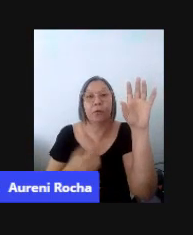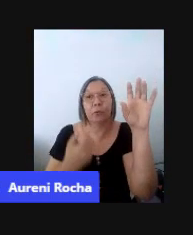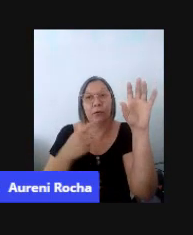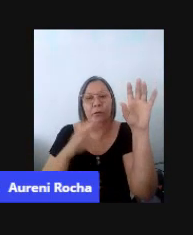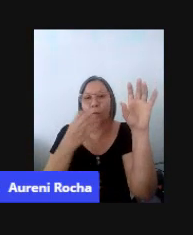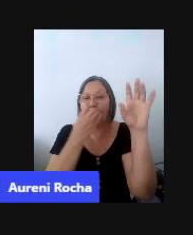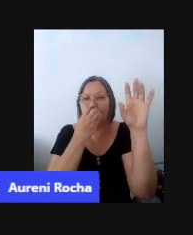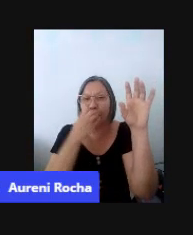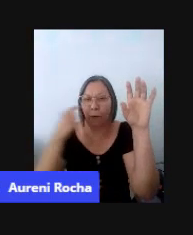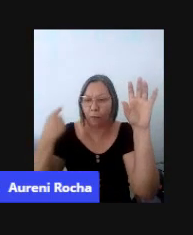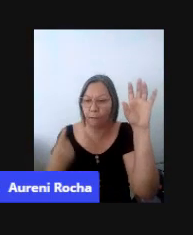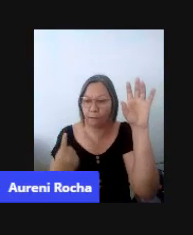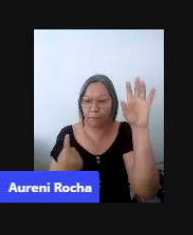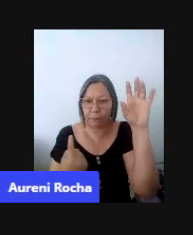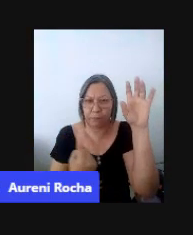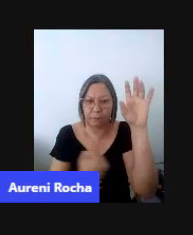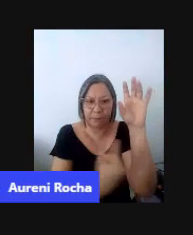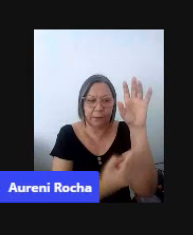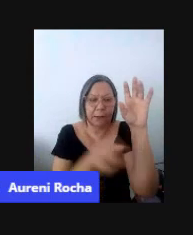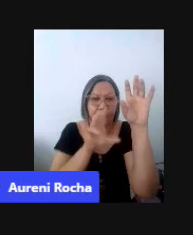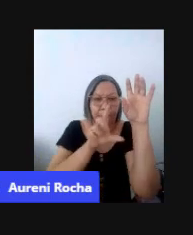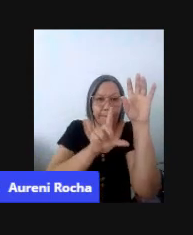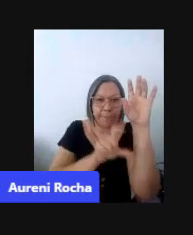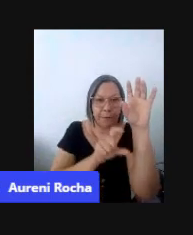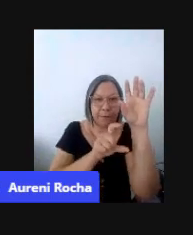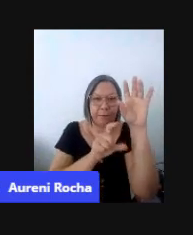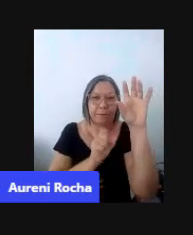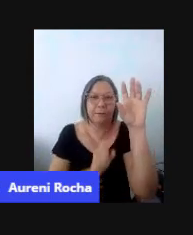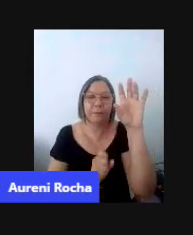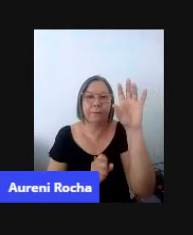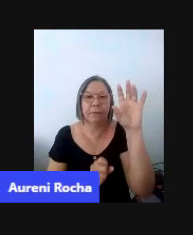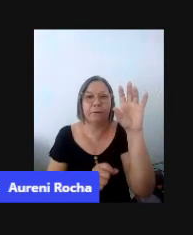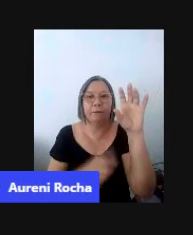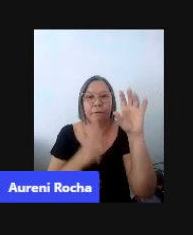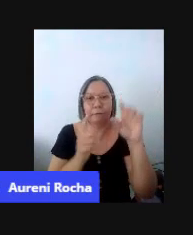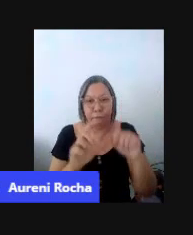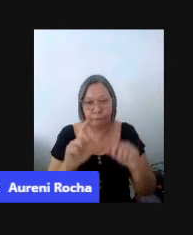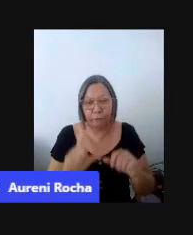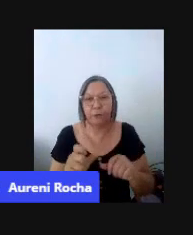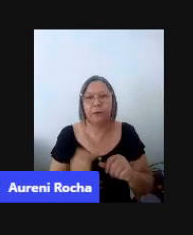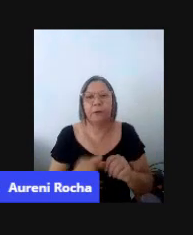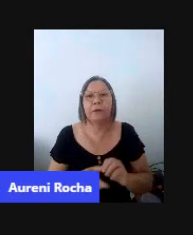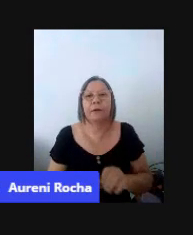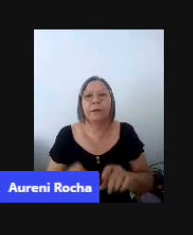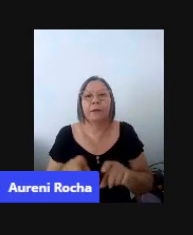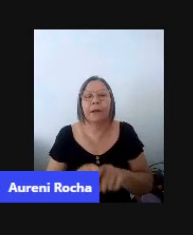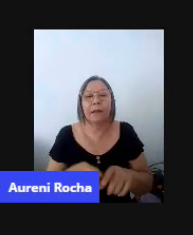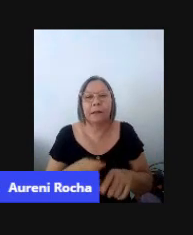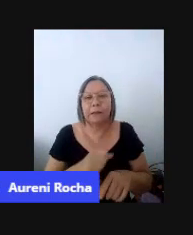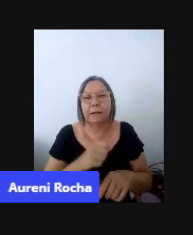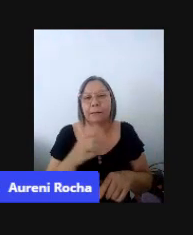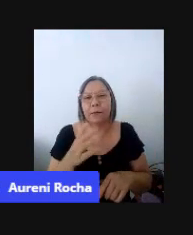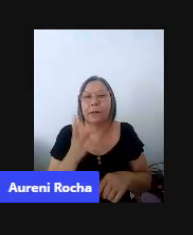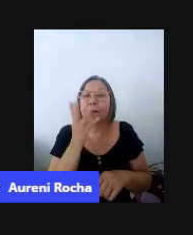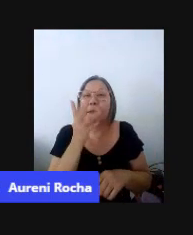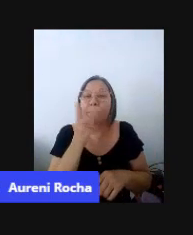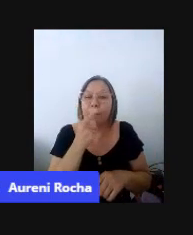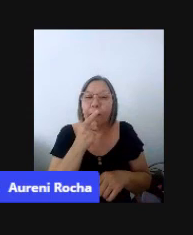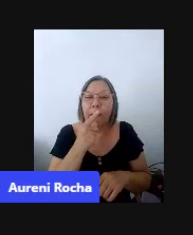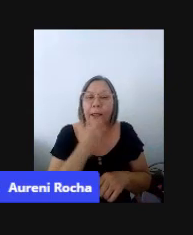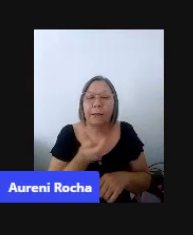frente, ela tira uma foto digital, e as baterias podem durar muito tempo. Então a gente pode deixar essas